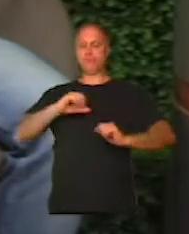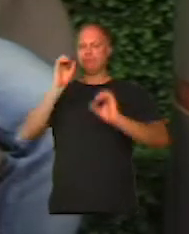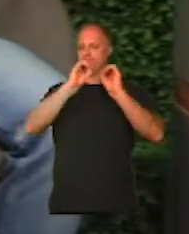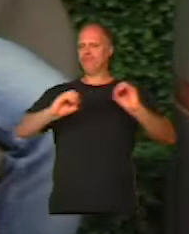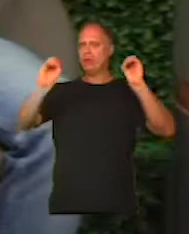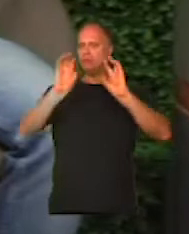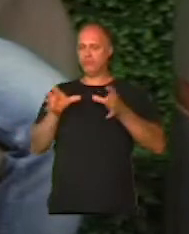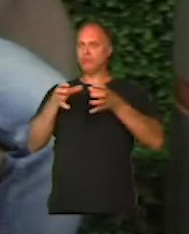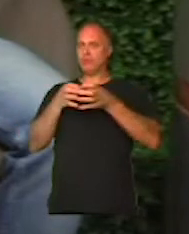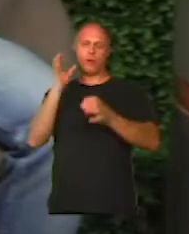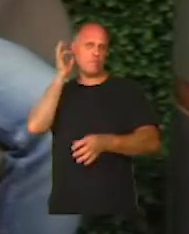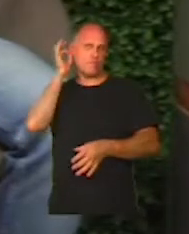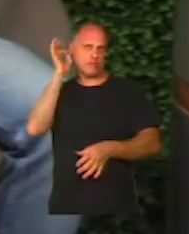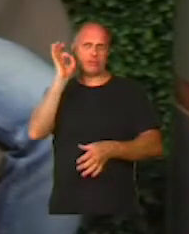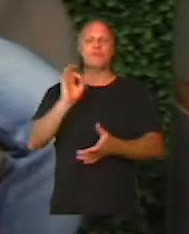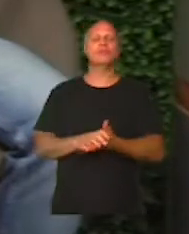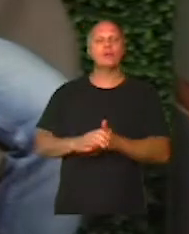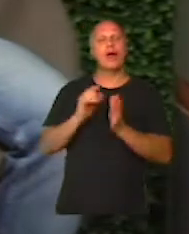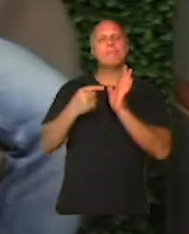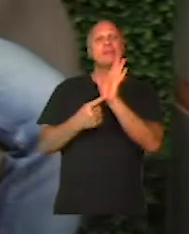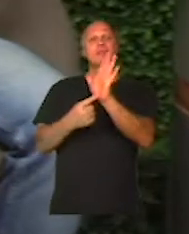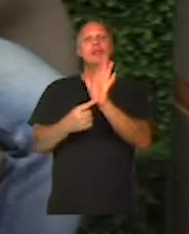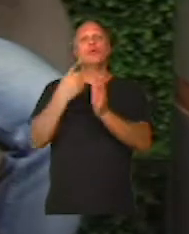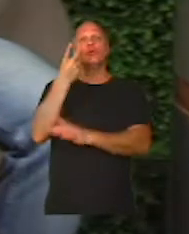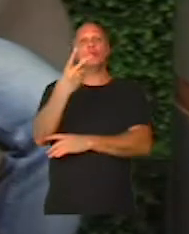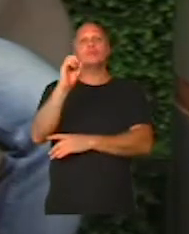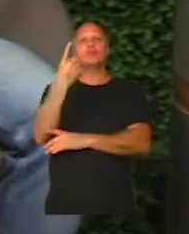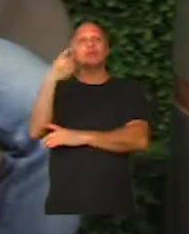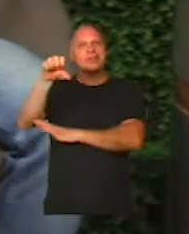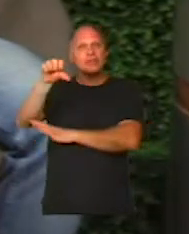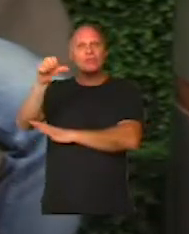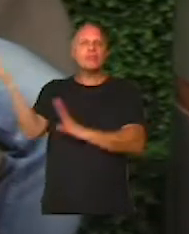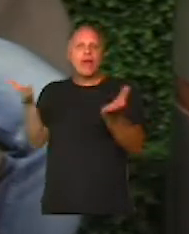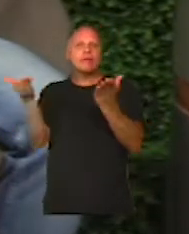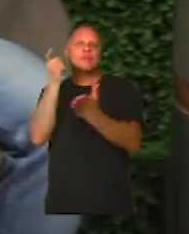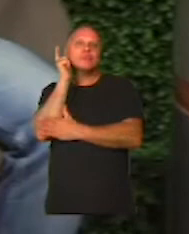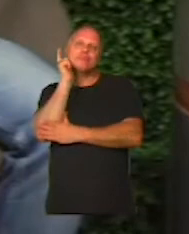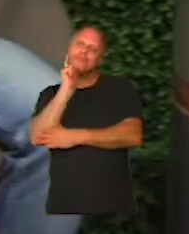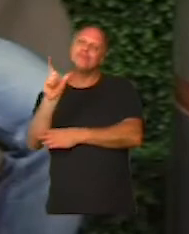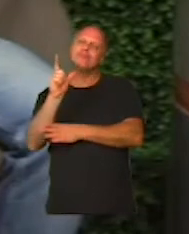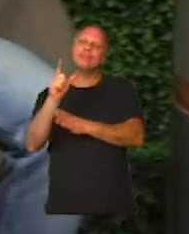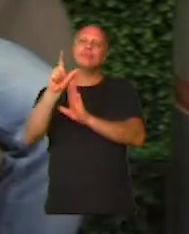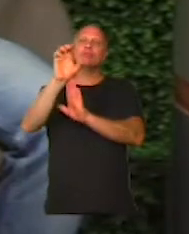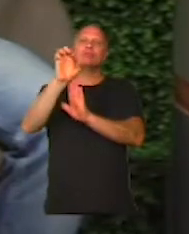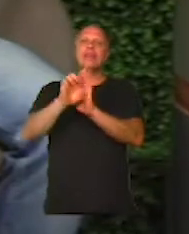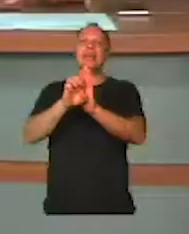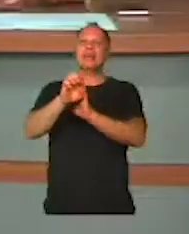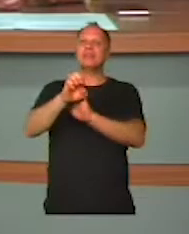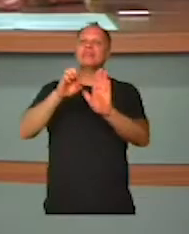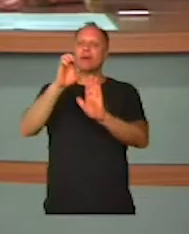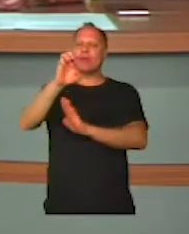equipe fantástica, assim, né? A gente apresentou em 2019 e agora ganhamos o edital,